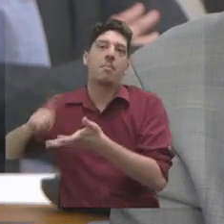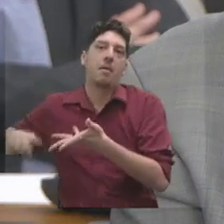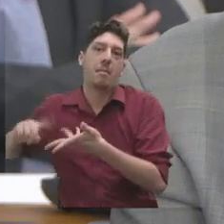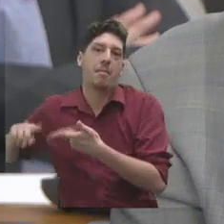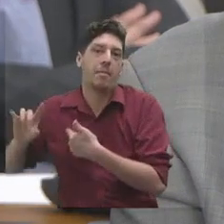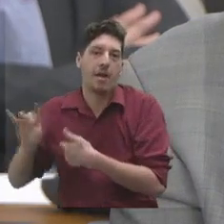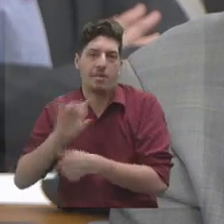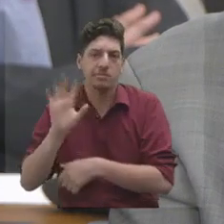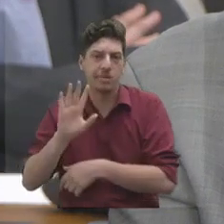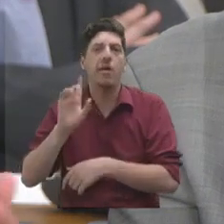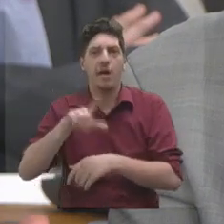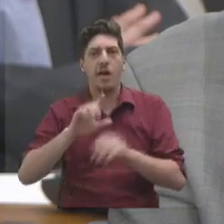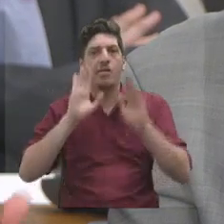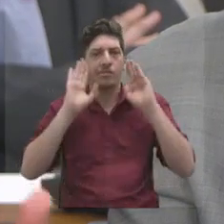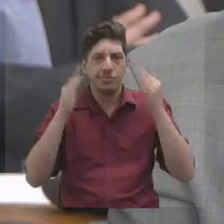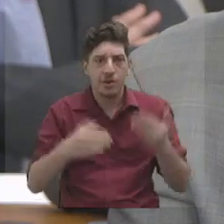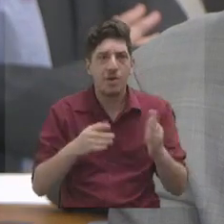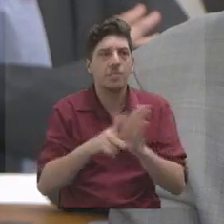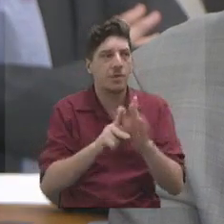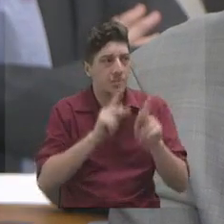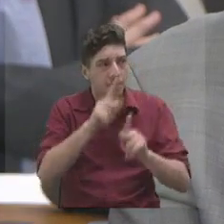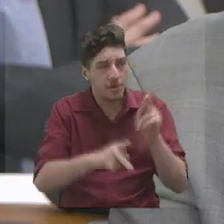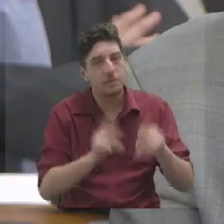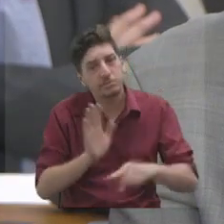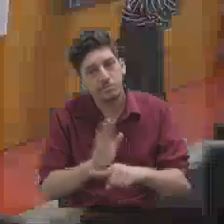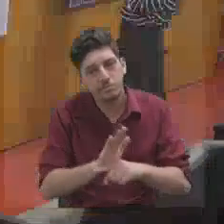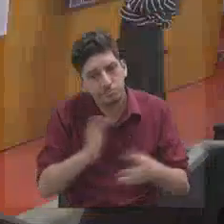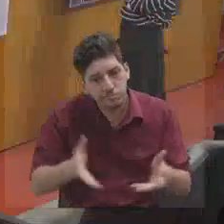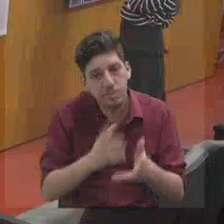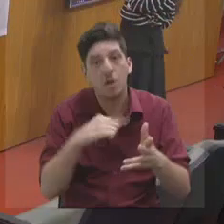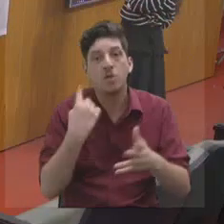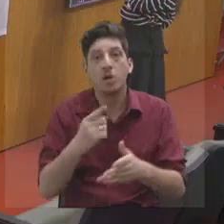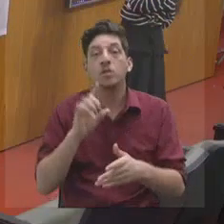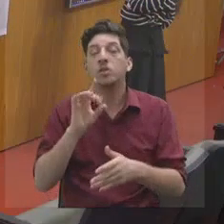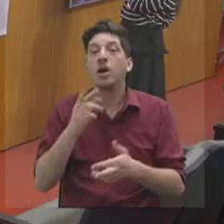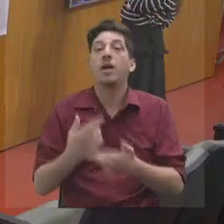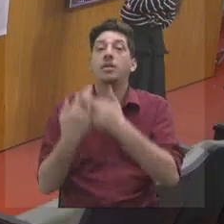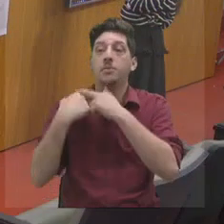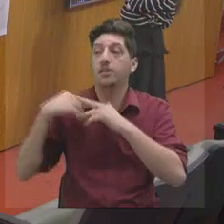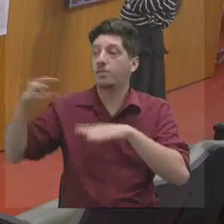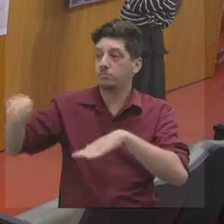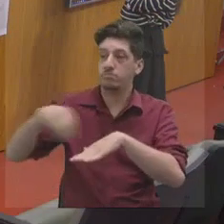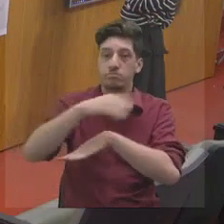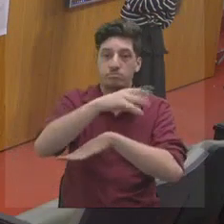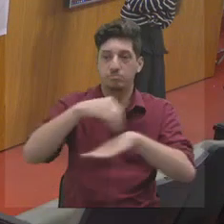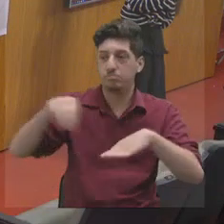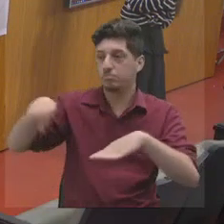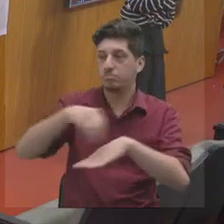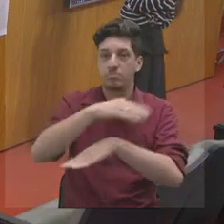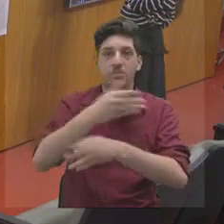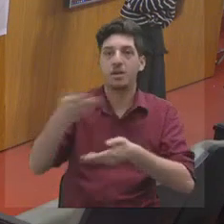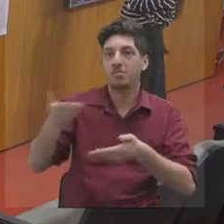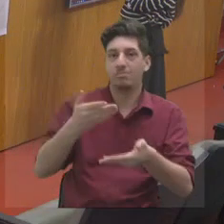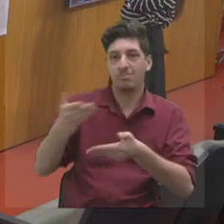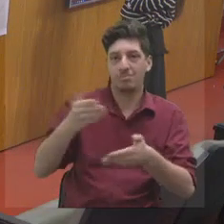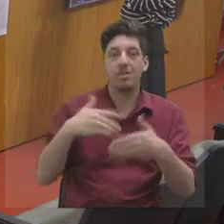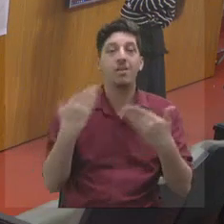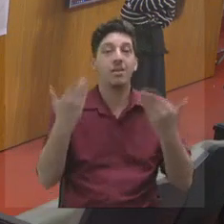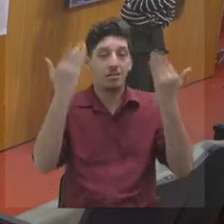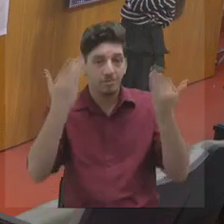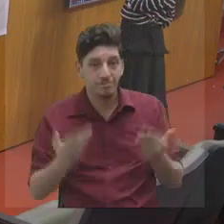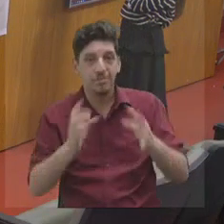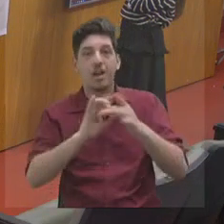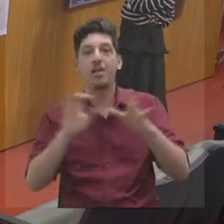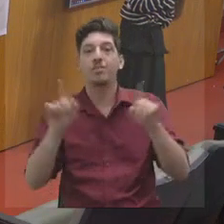Gerais nós somos só os interlocutores dessas demandas e eu tenho me posto à disposição para que a gente possa também